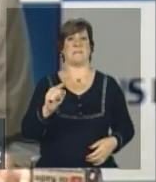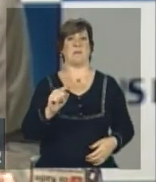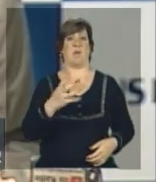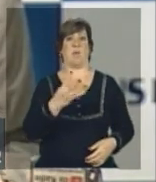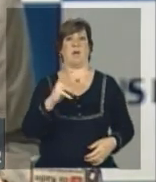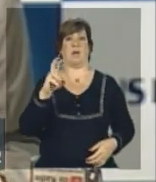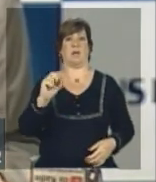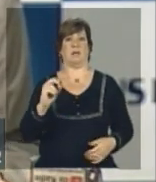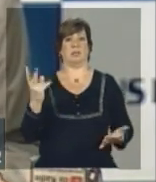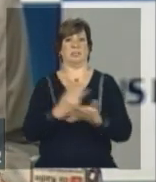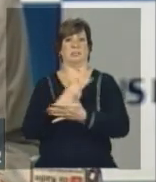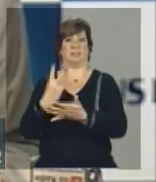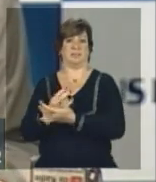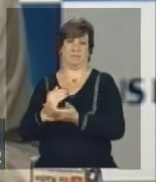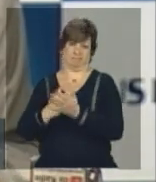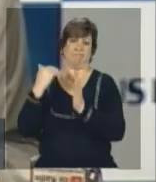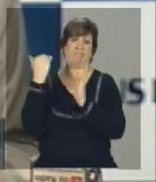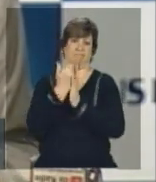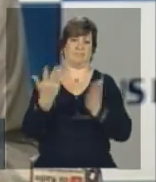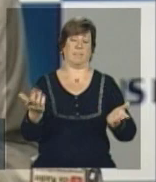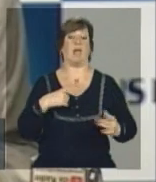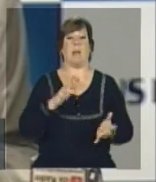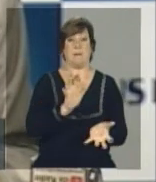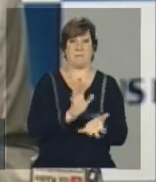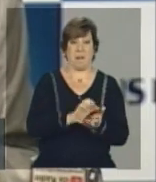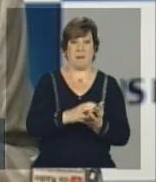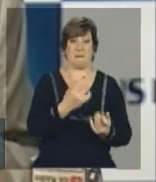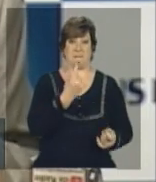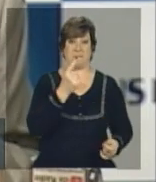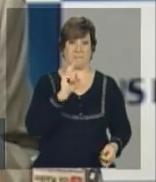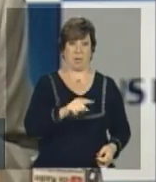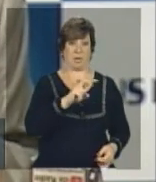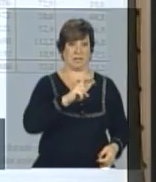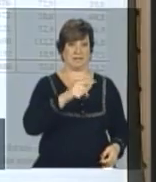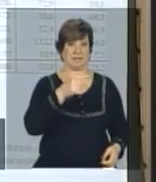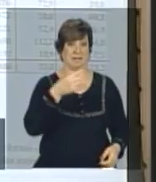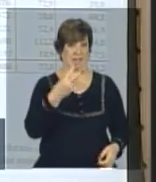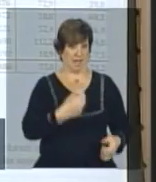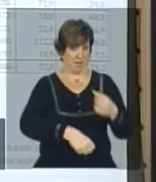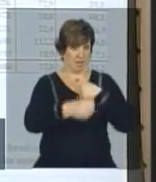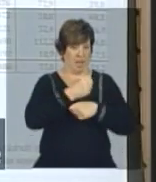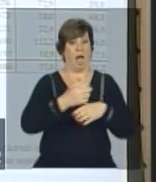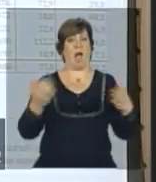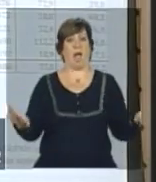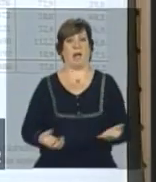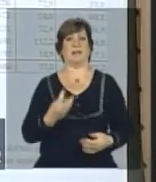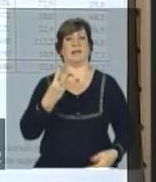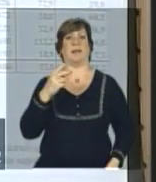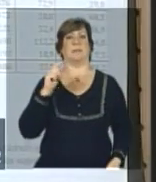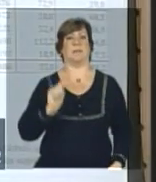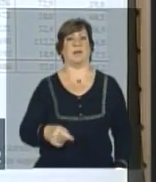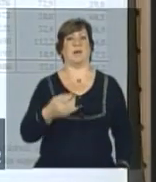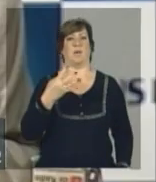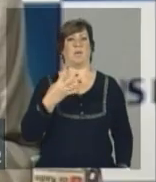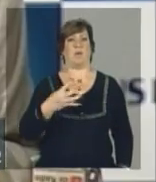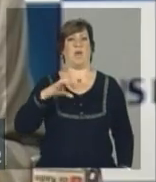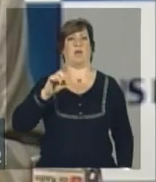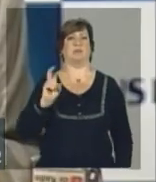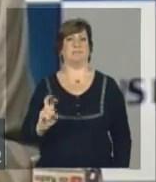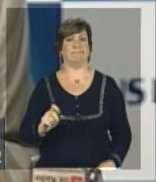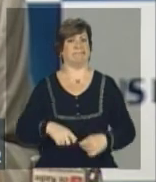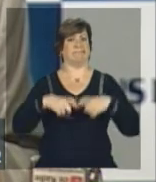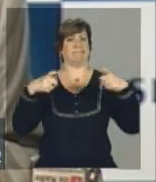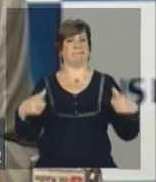Né? Pernambuco teve 1.573 ano passado, esse ano teve